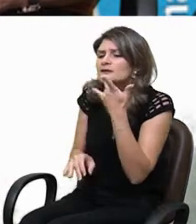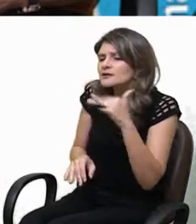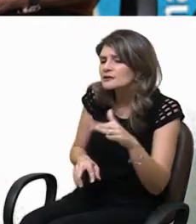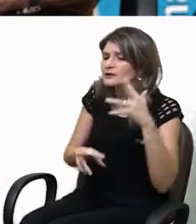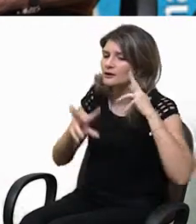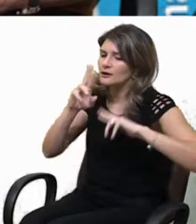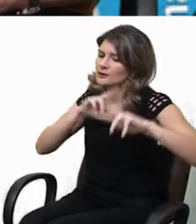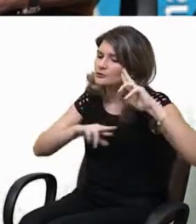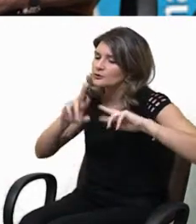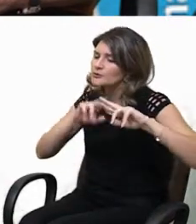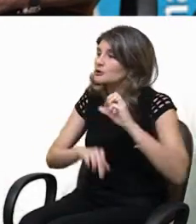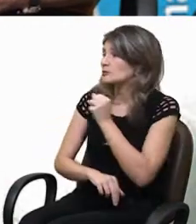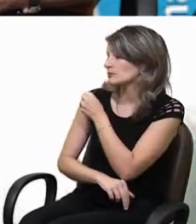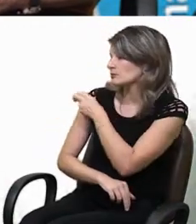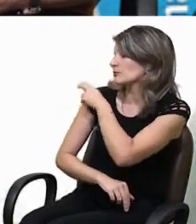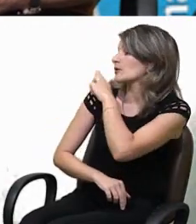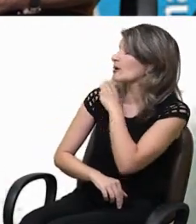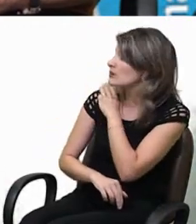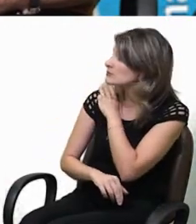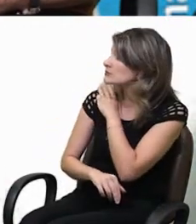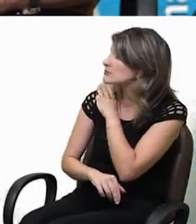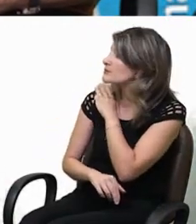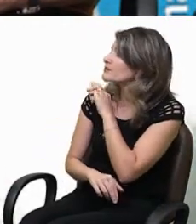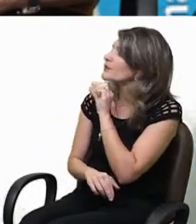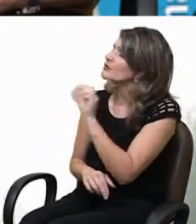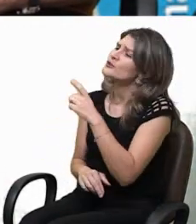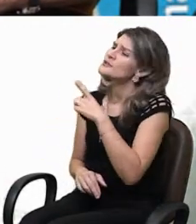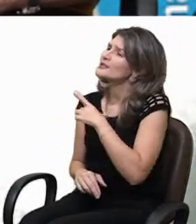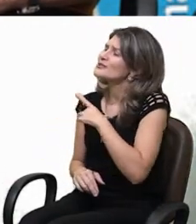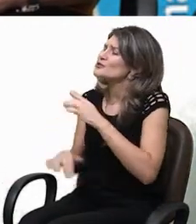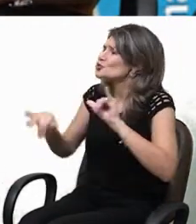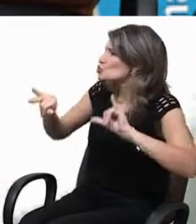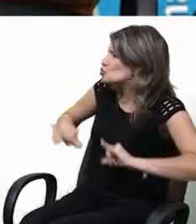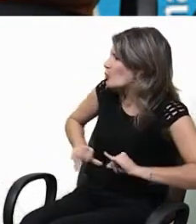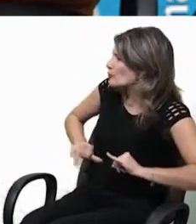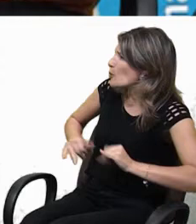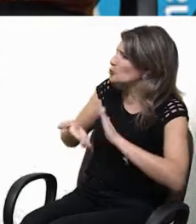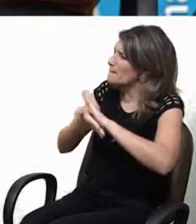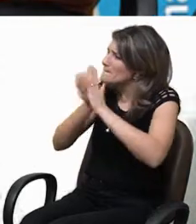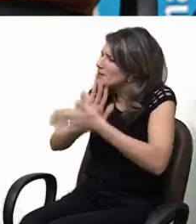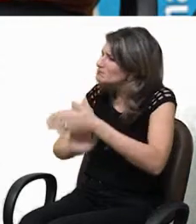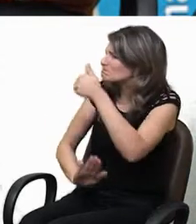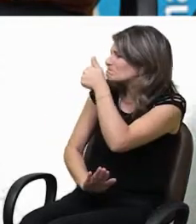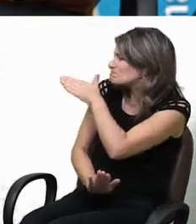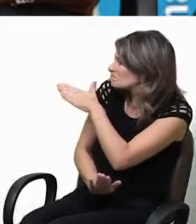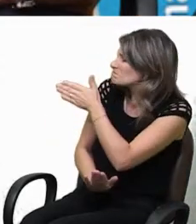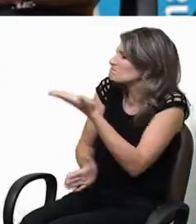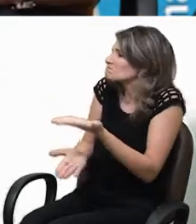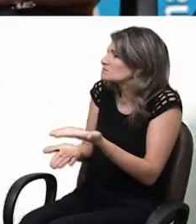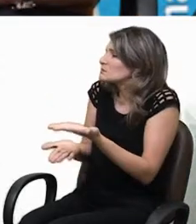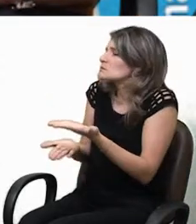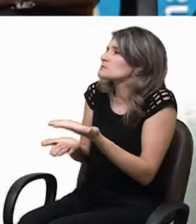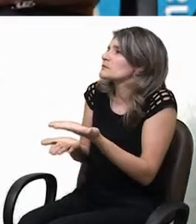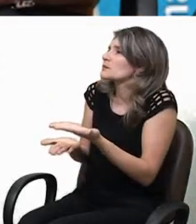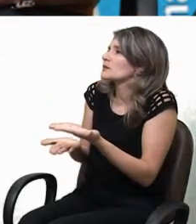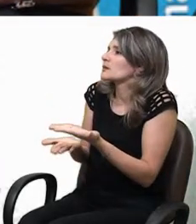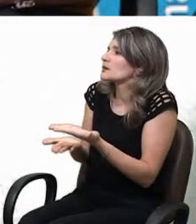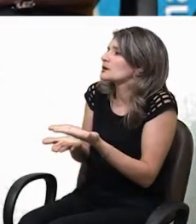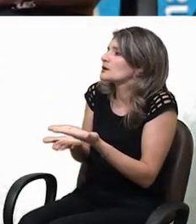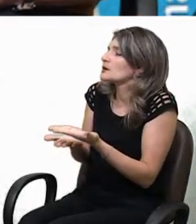aos professores, como que você foi recebida, o seu ensino infantil, fundamental,